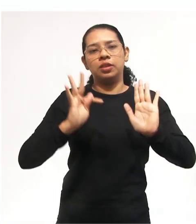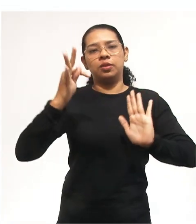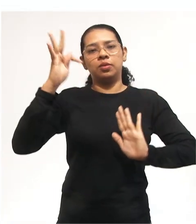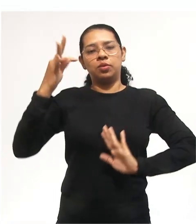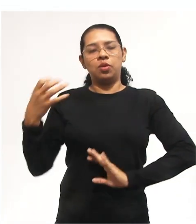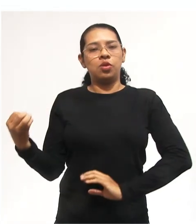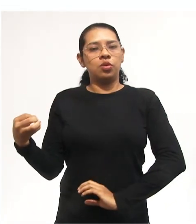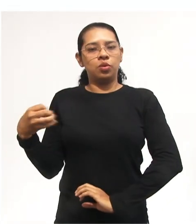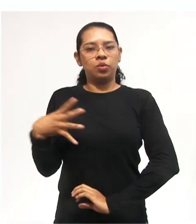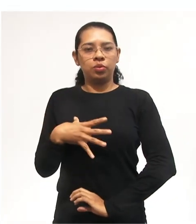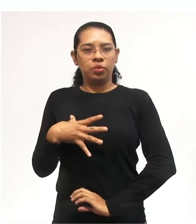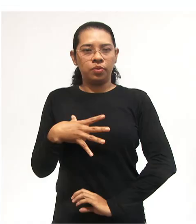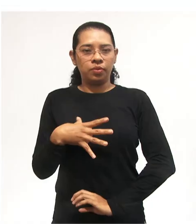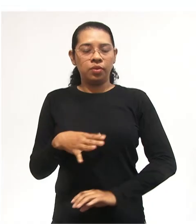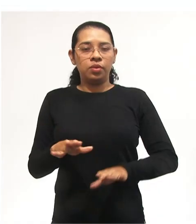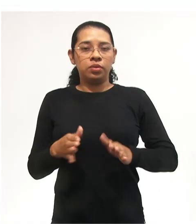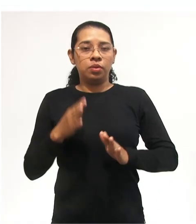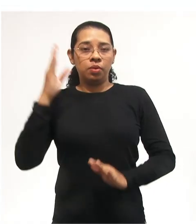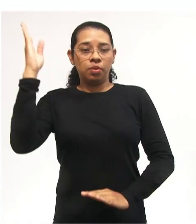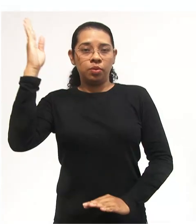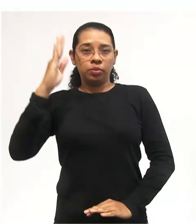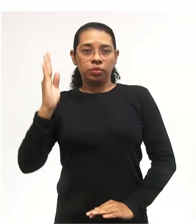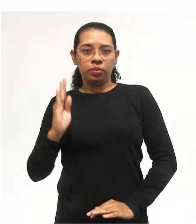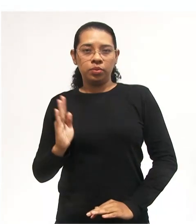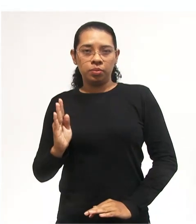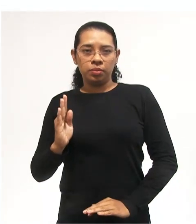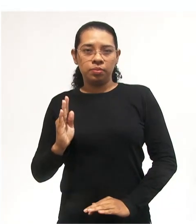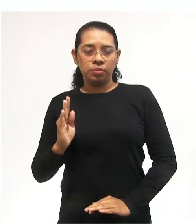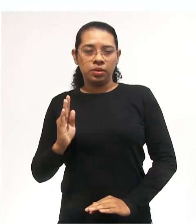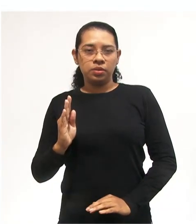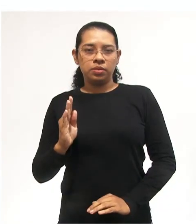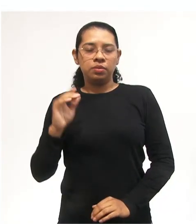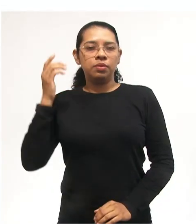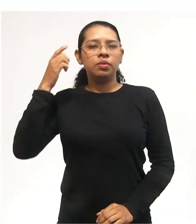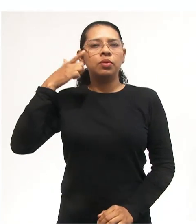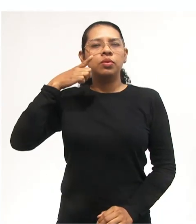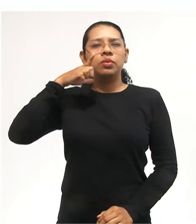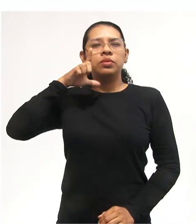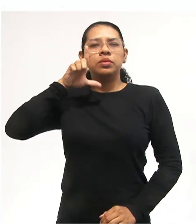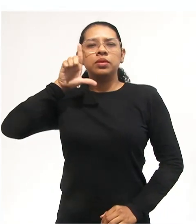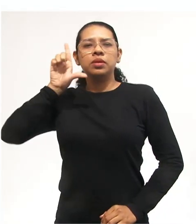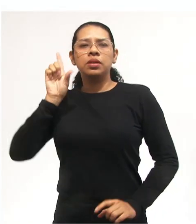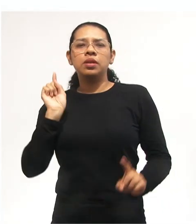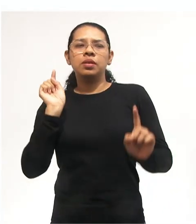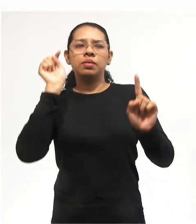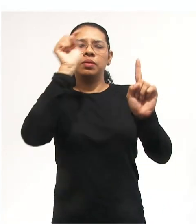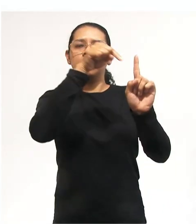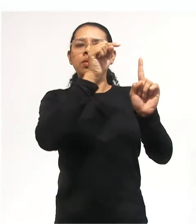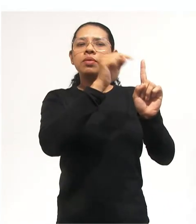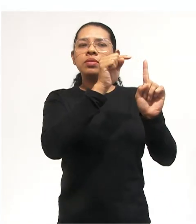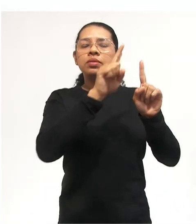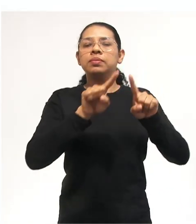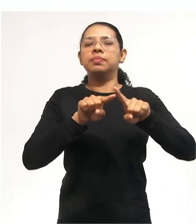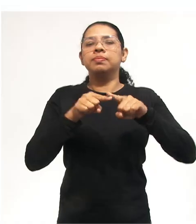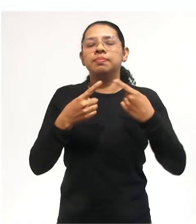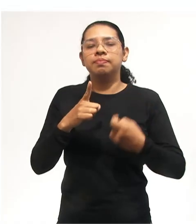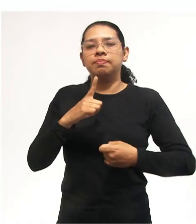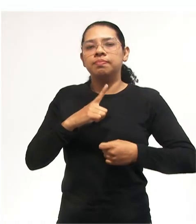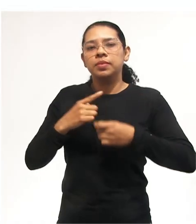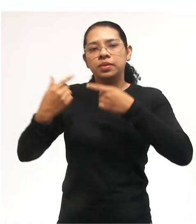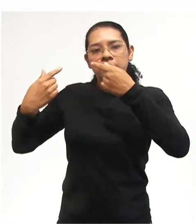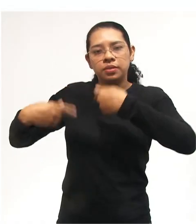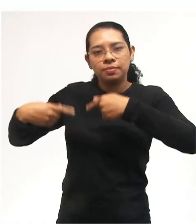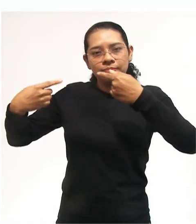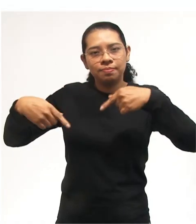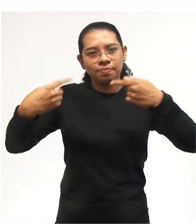bom? No Brasil, avanços foram alcançados, mas desafios ainda persistem, né? Demandando